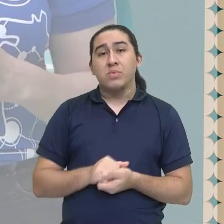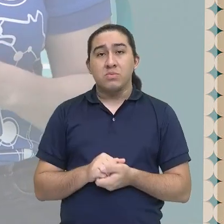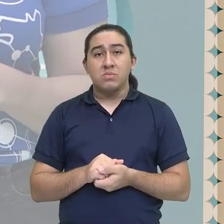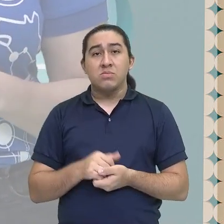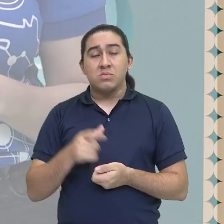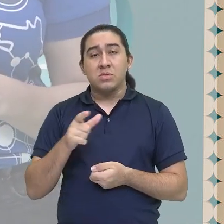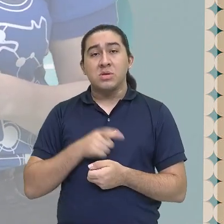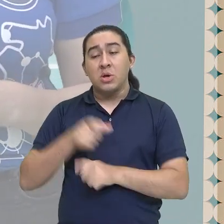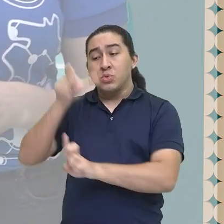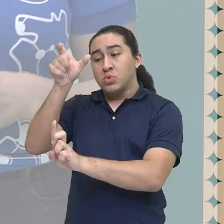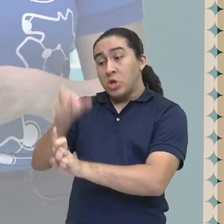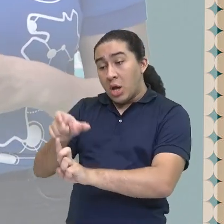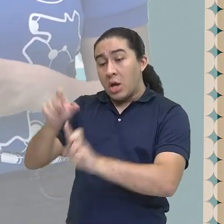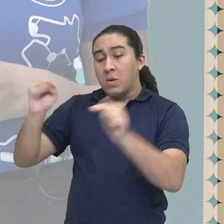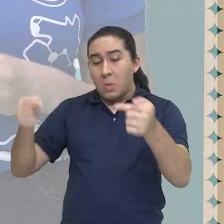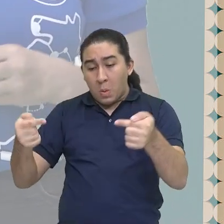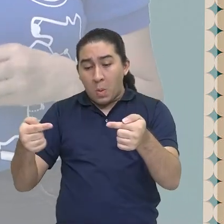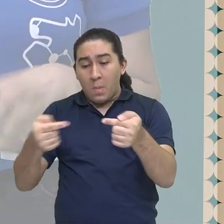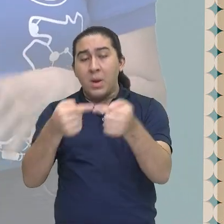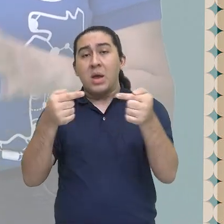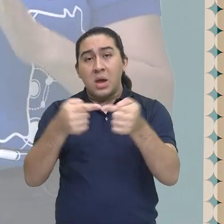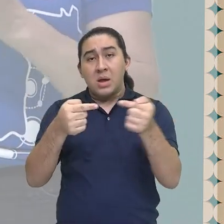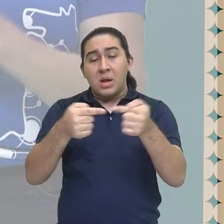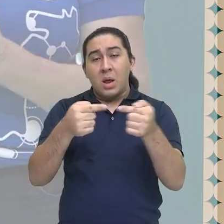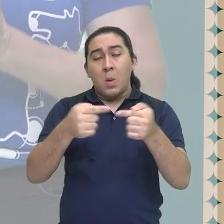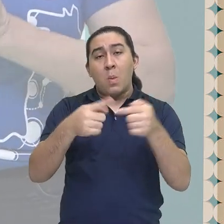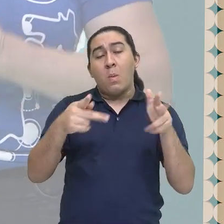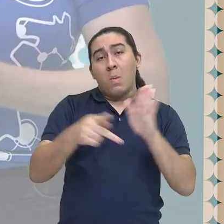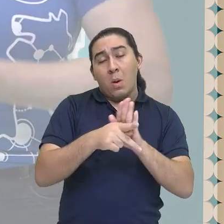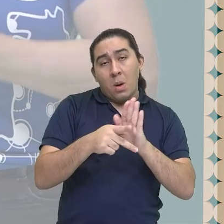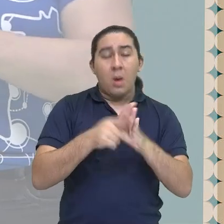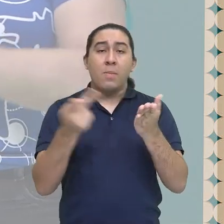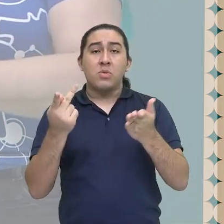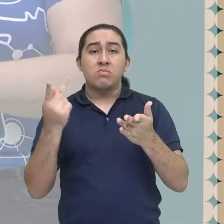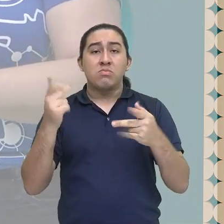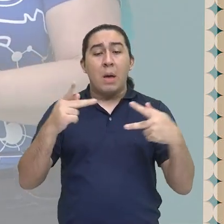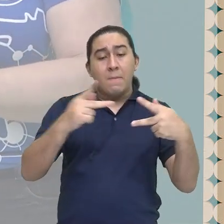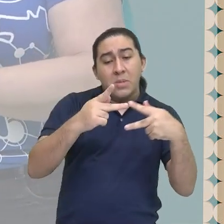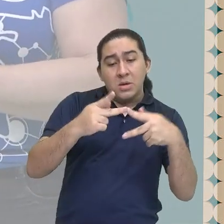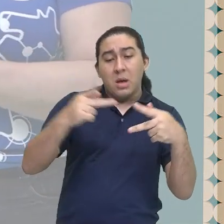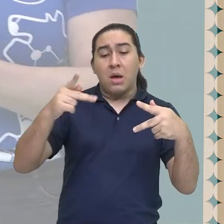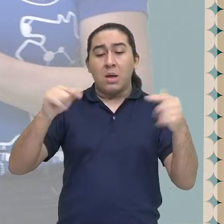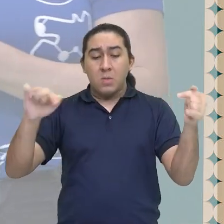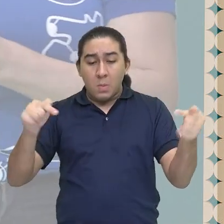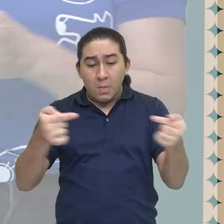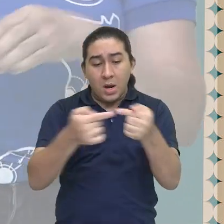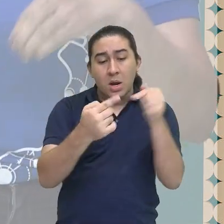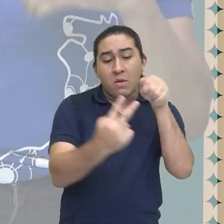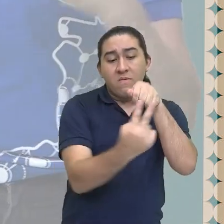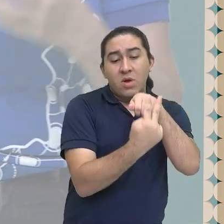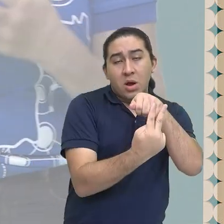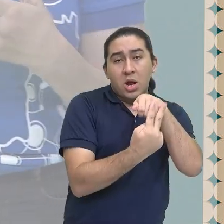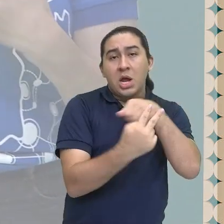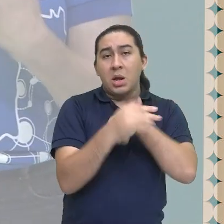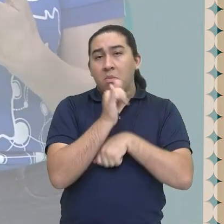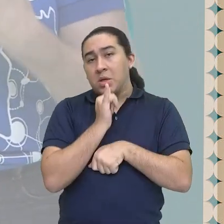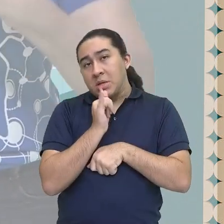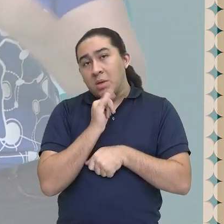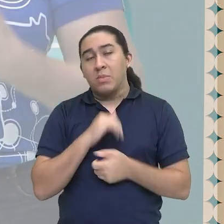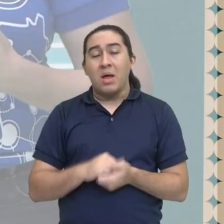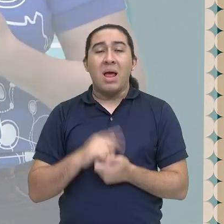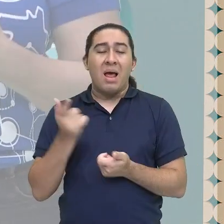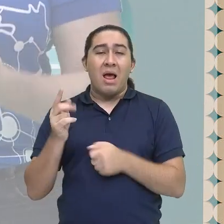com o predicado, a regência, o verbo rege ou não uma preposição, por exemplo, o